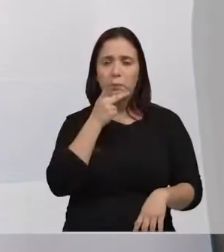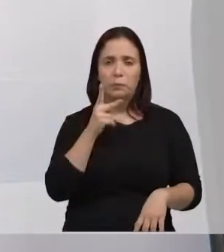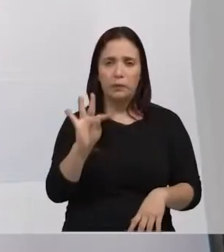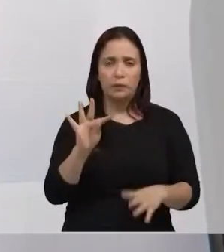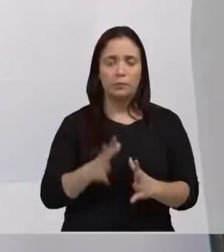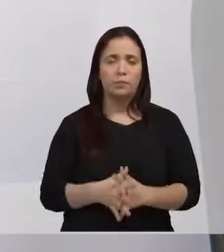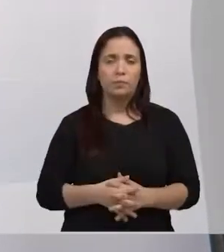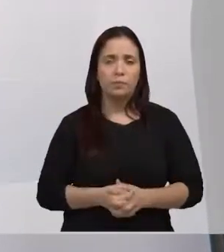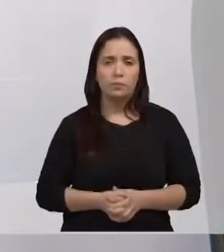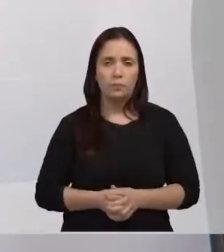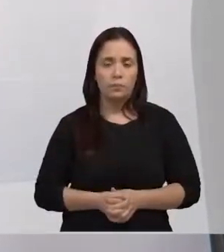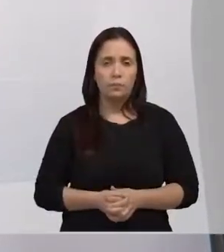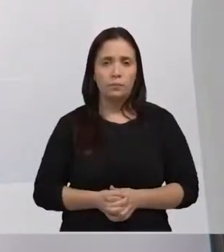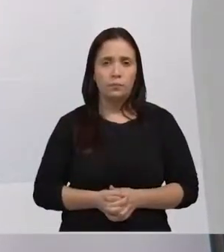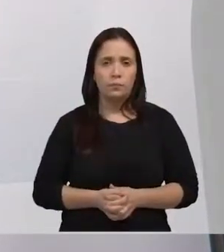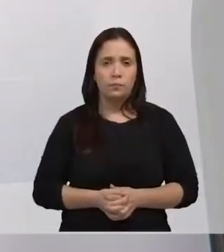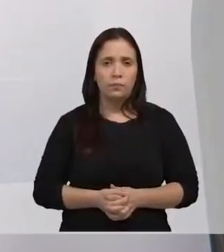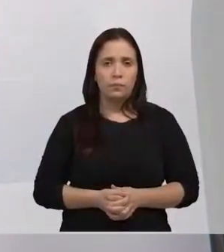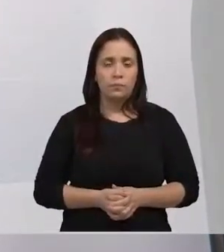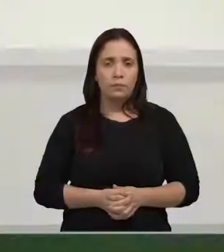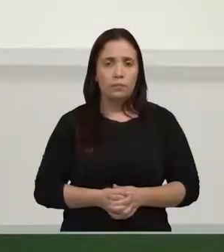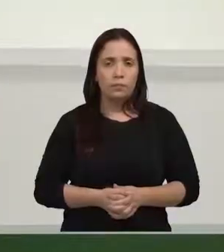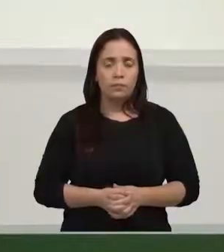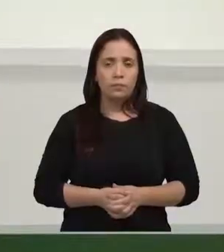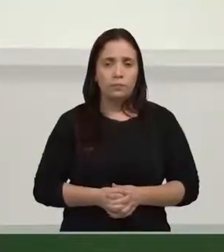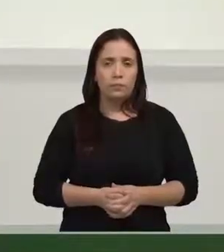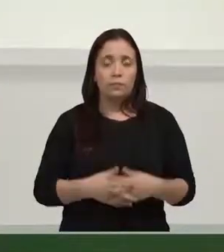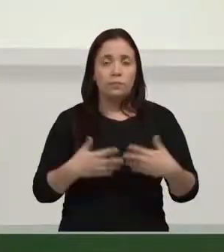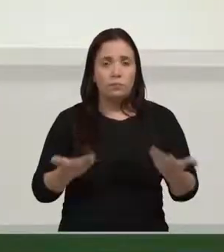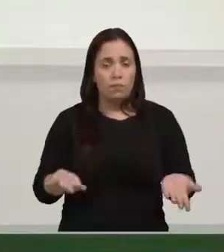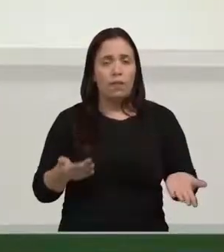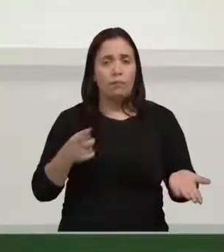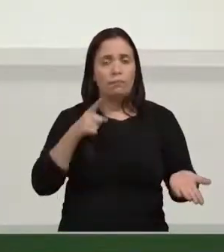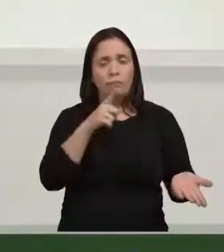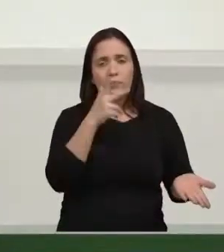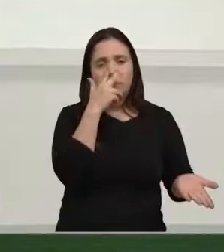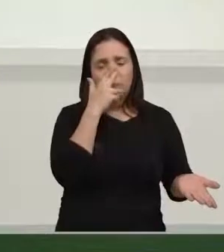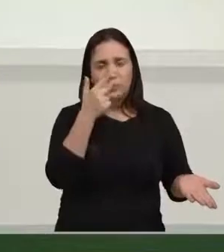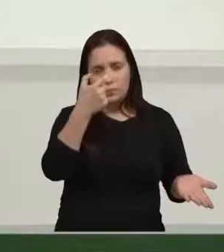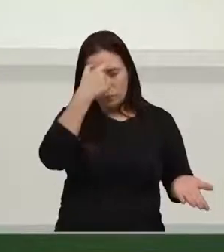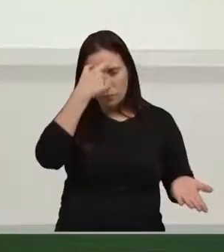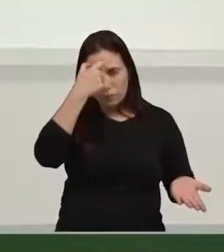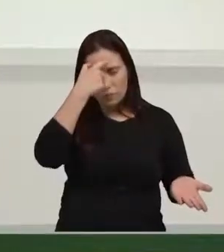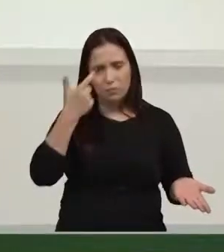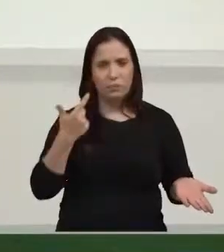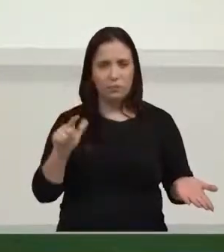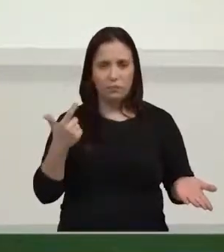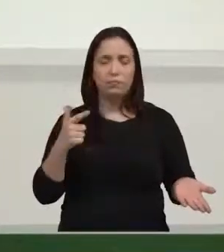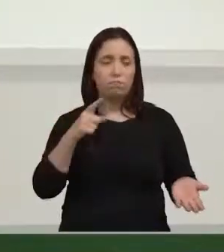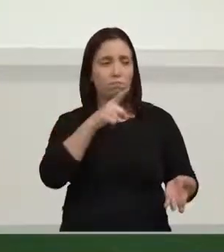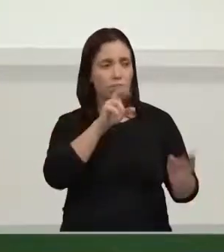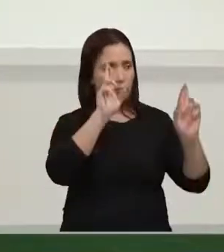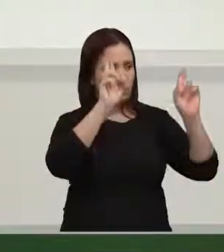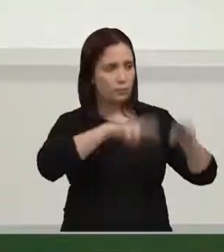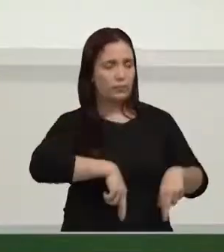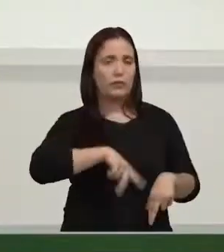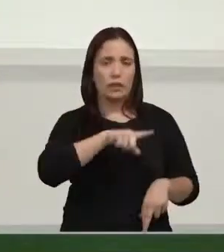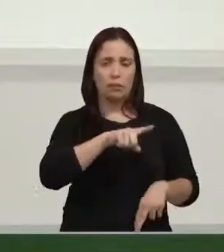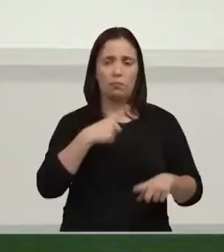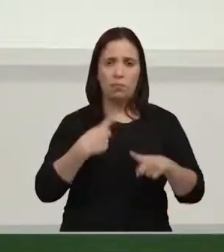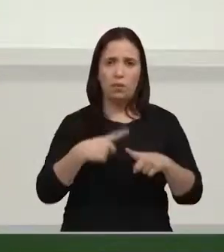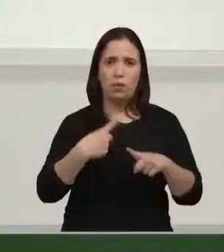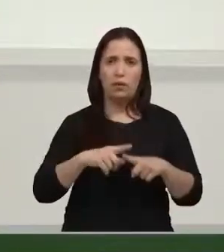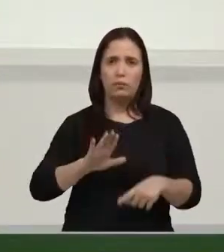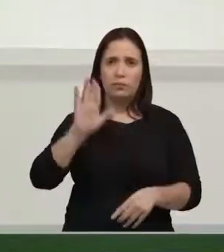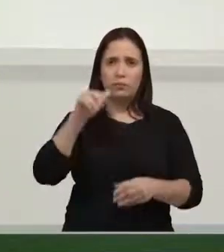do Partido dos Trabalhadores. E essa loucura desse isolamento suicida aqui, ele tem razão. Você querer